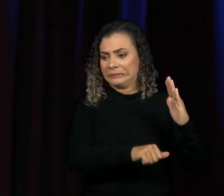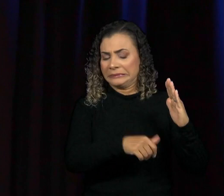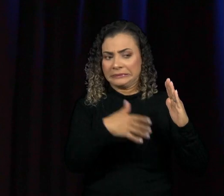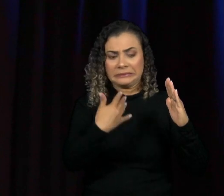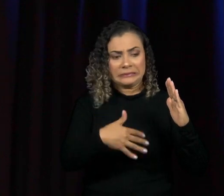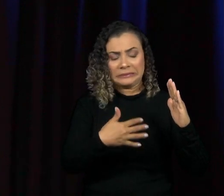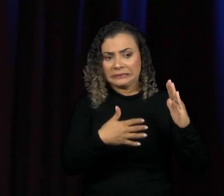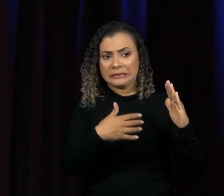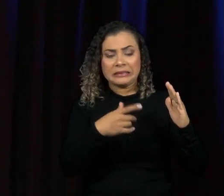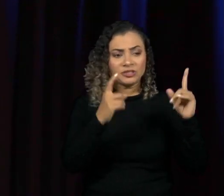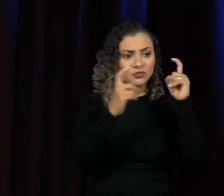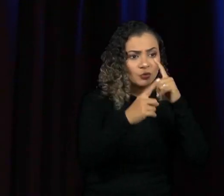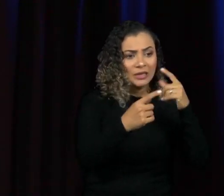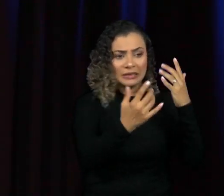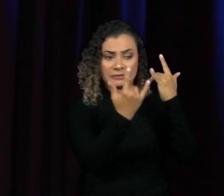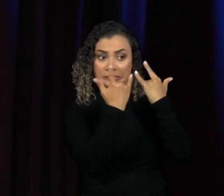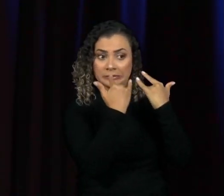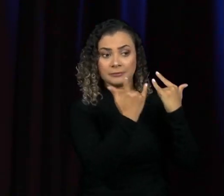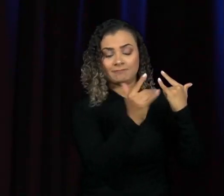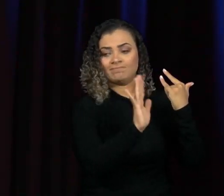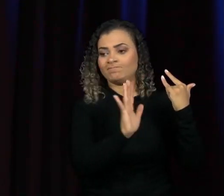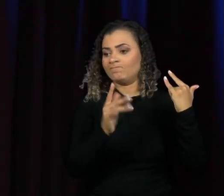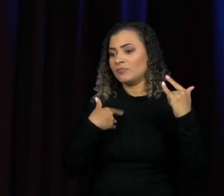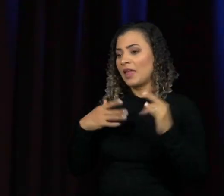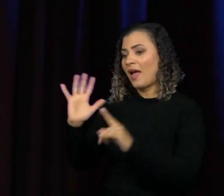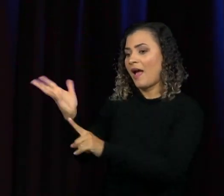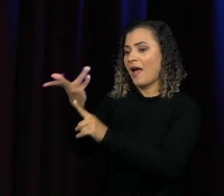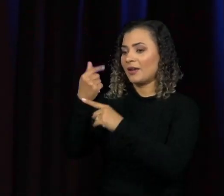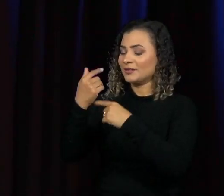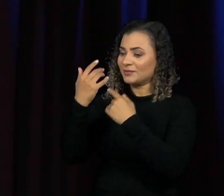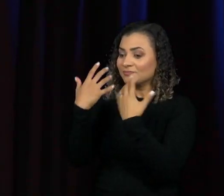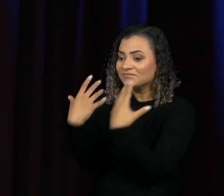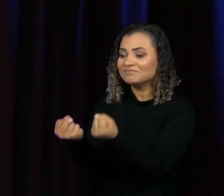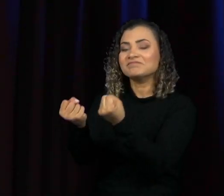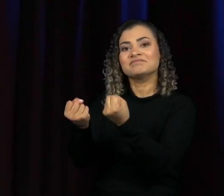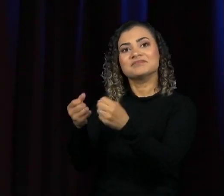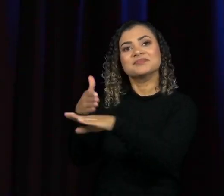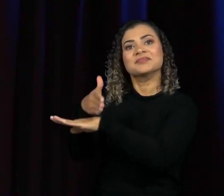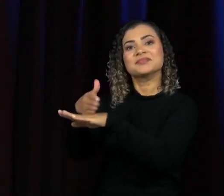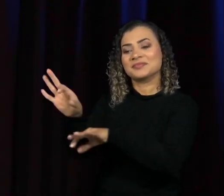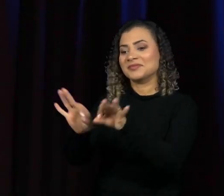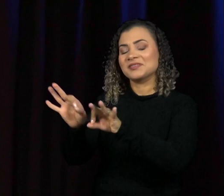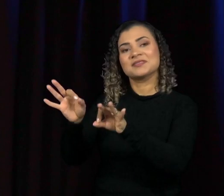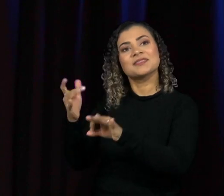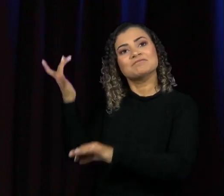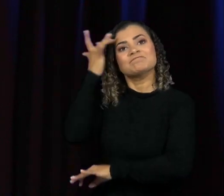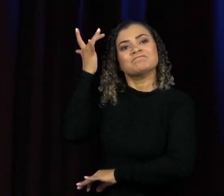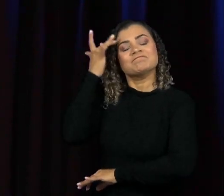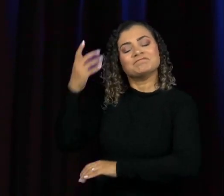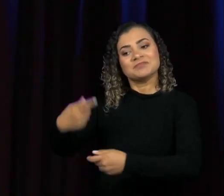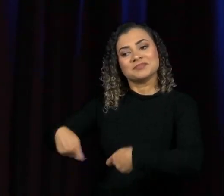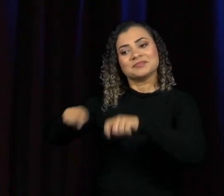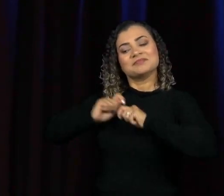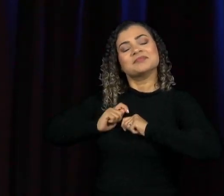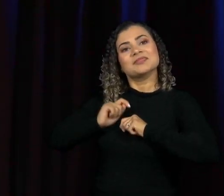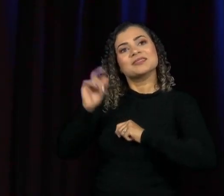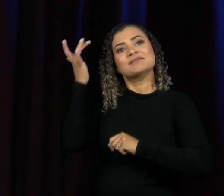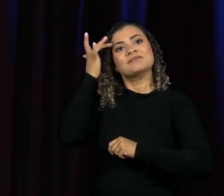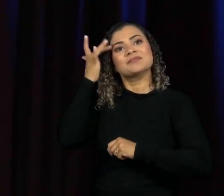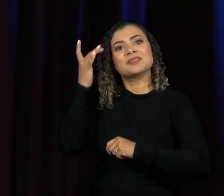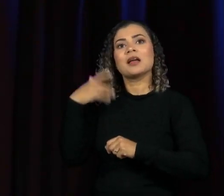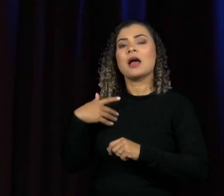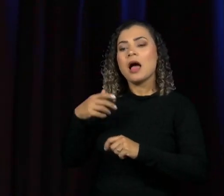chegou lá e salvou uma galera. E foi muito bom ter trabalhado lá tão novo, porque assim, eu adquiri uma maturidade sobre uns assuntos assim, um